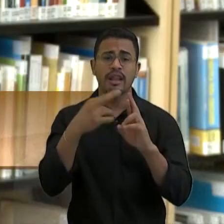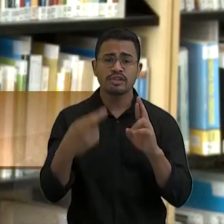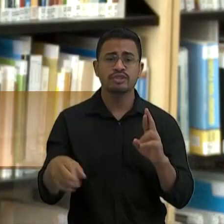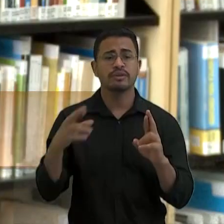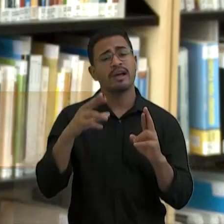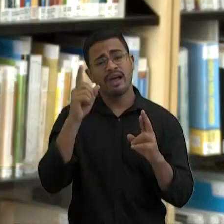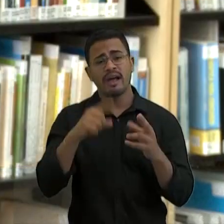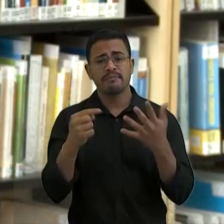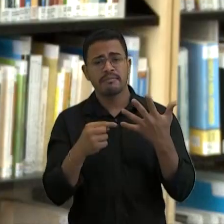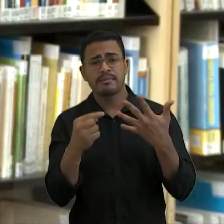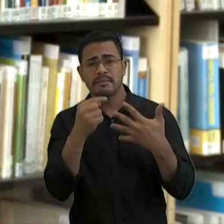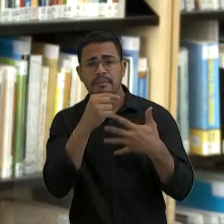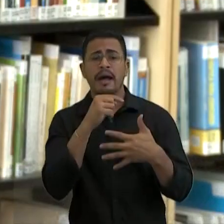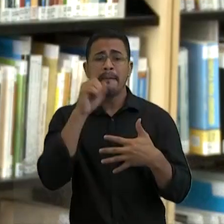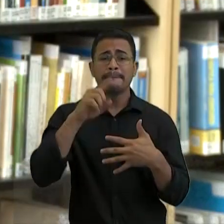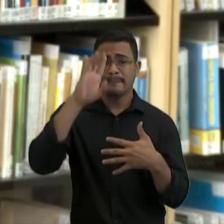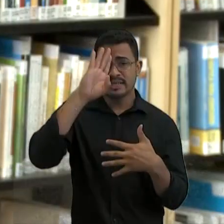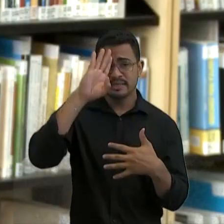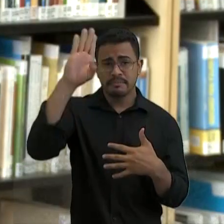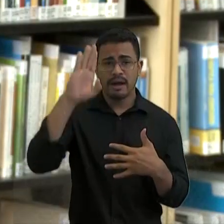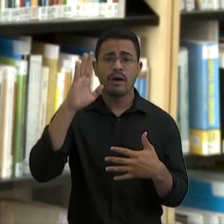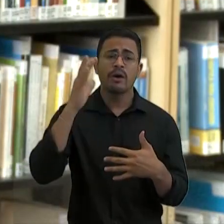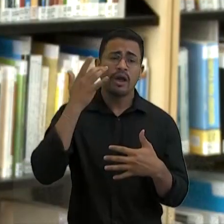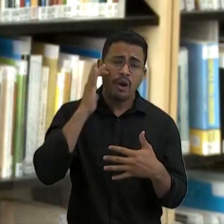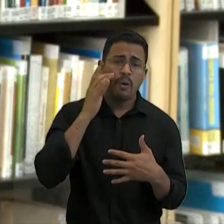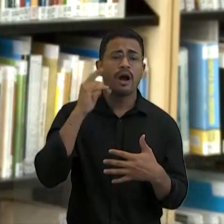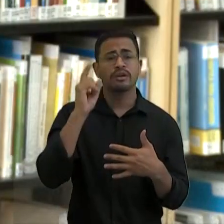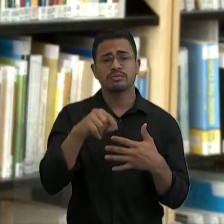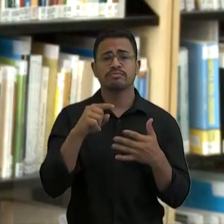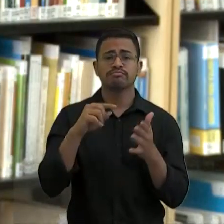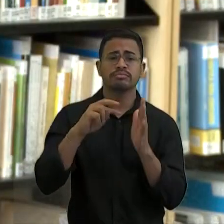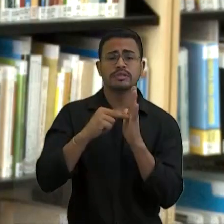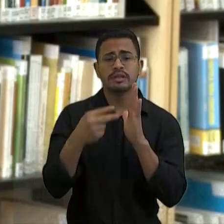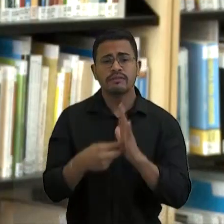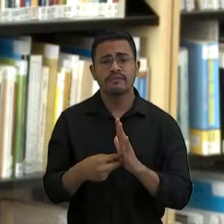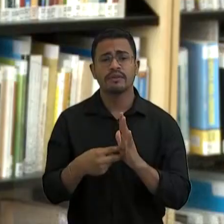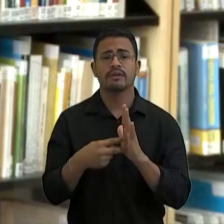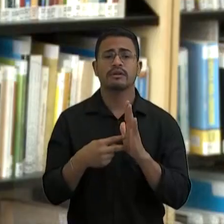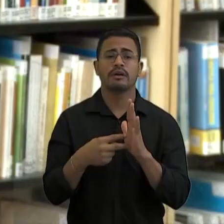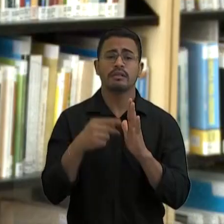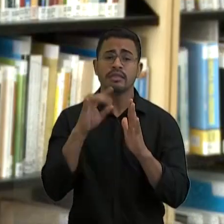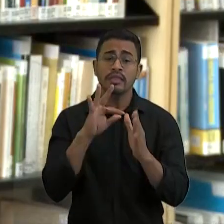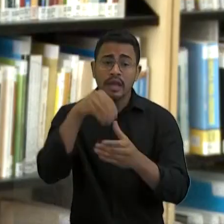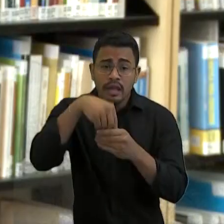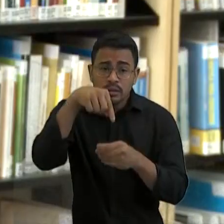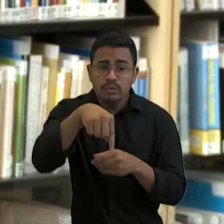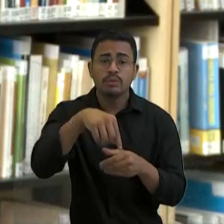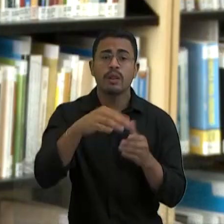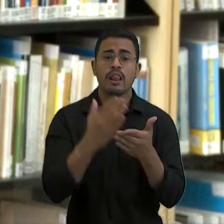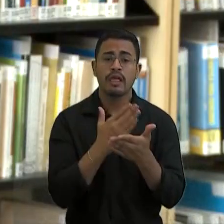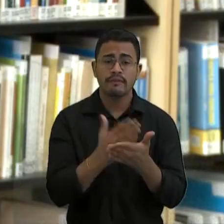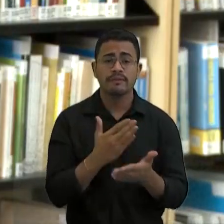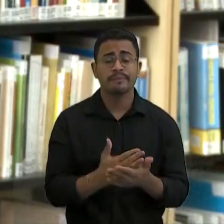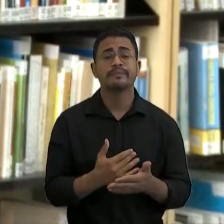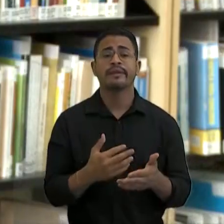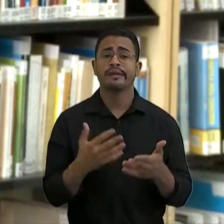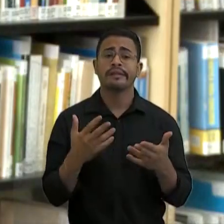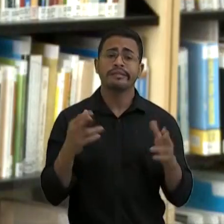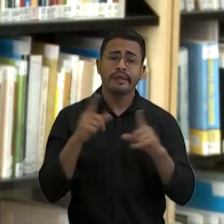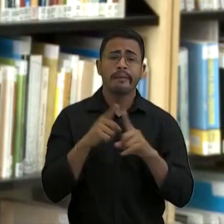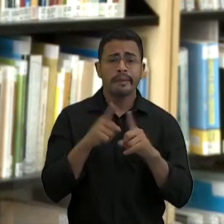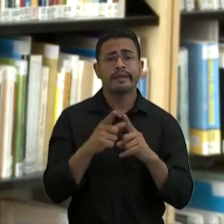principais, eu acho, que se verificam neste livro, que de certa forma estão